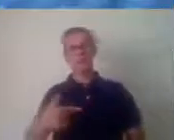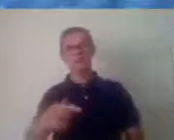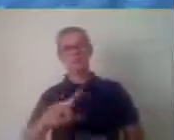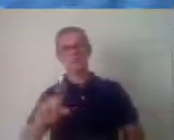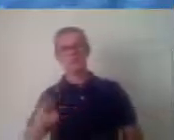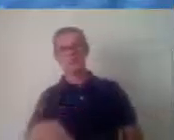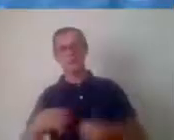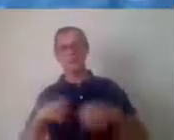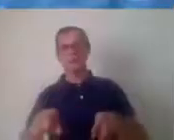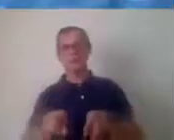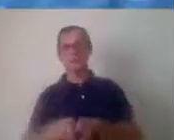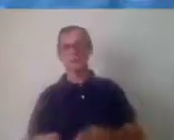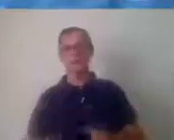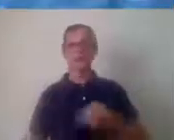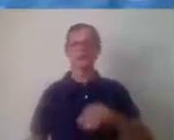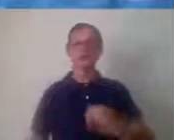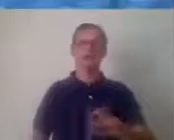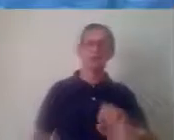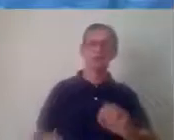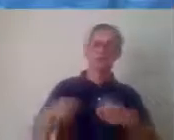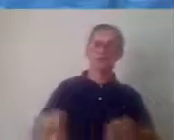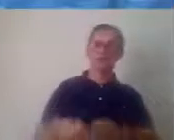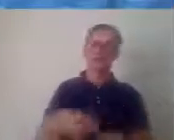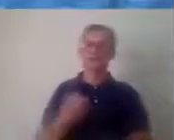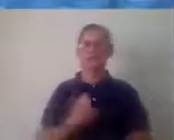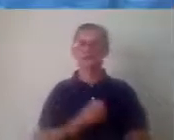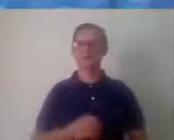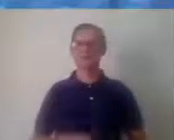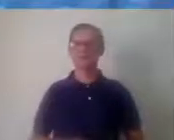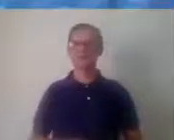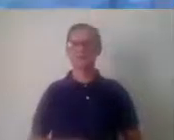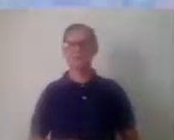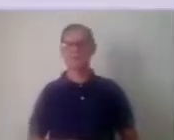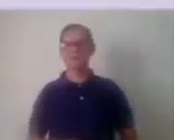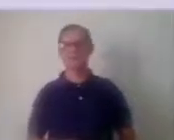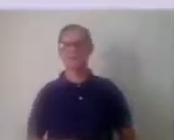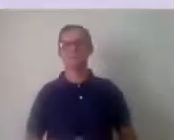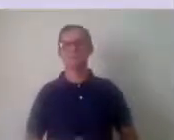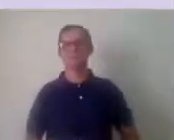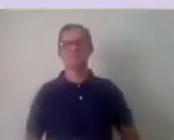integral que depende aí de limites que só dependem de números.